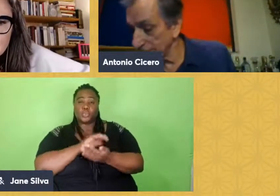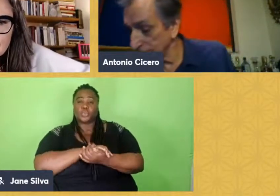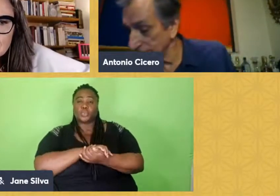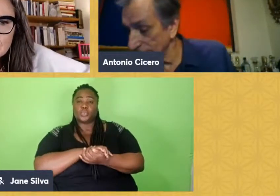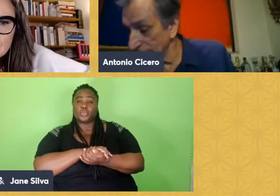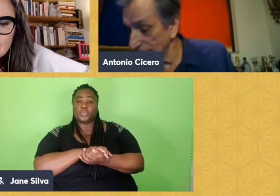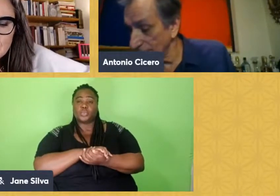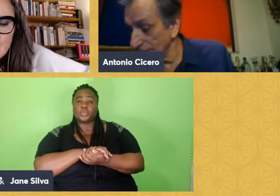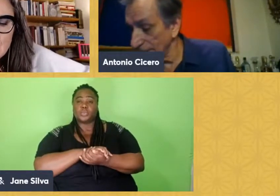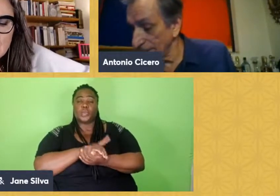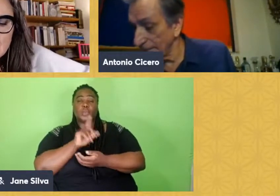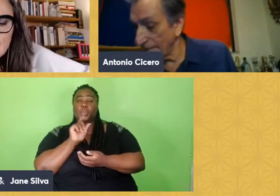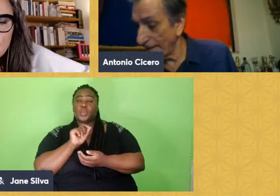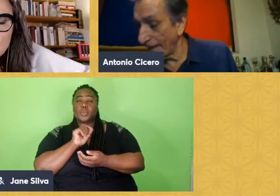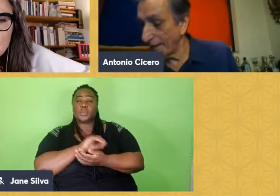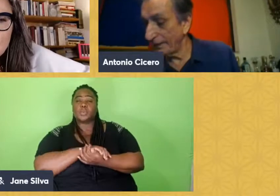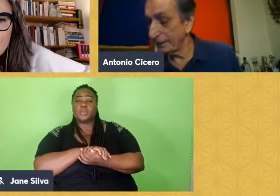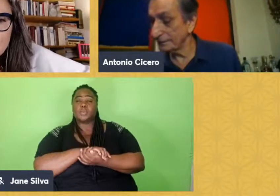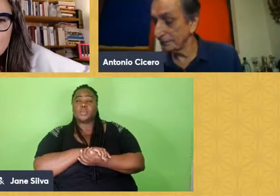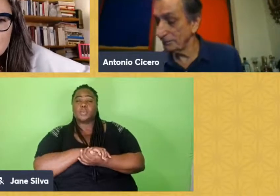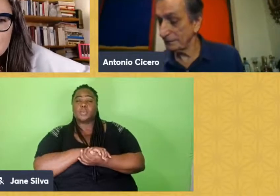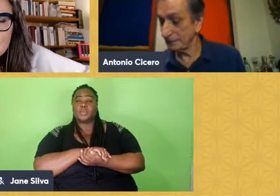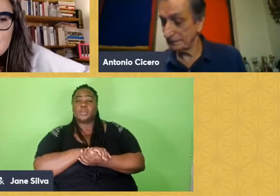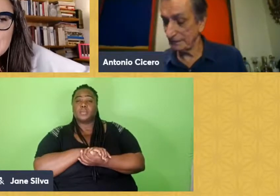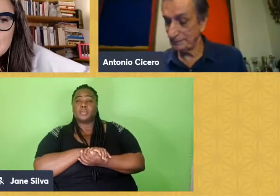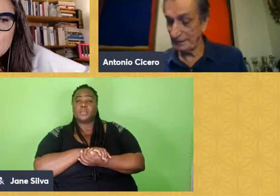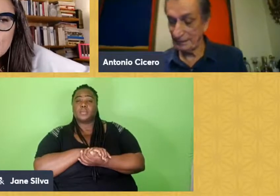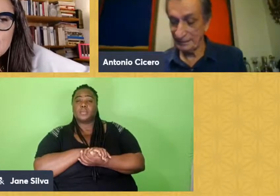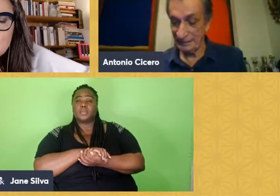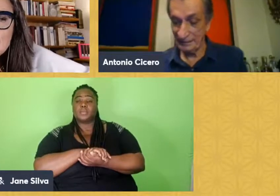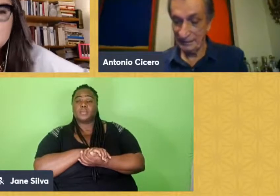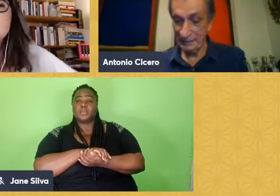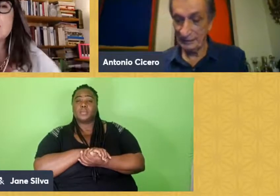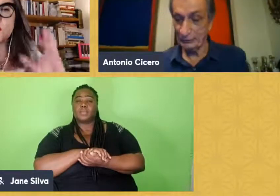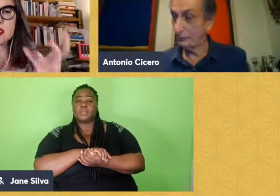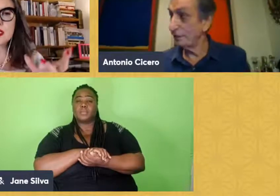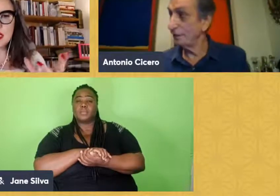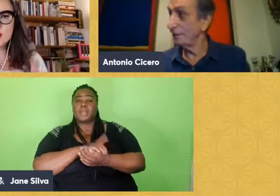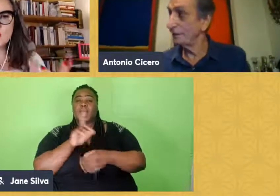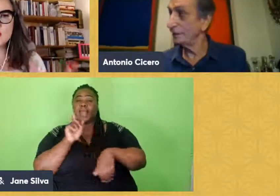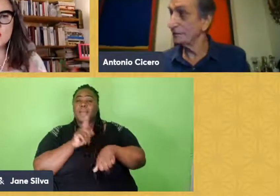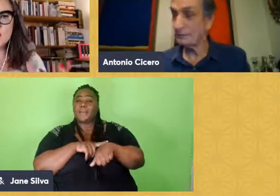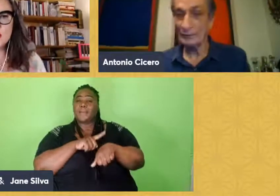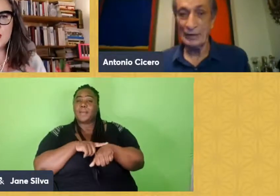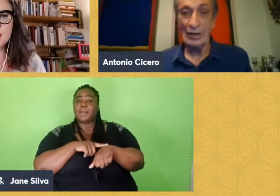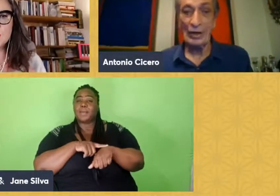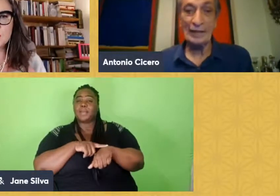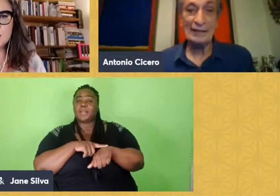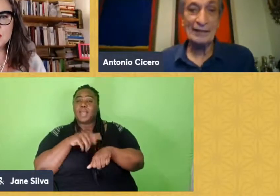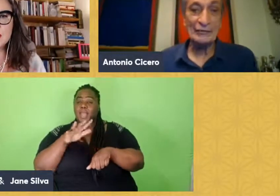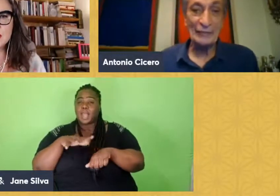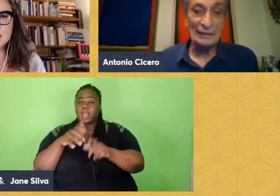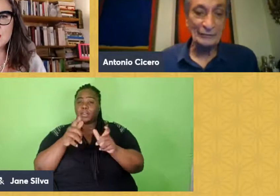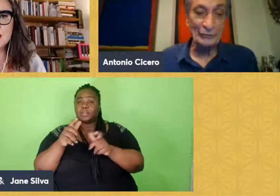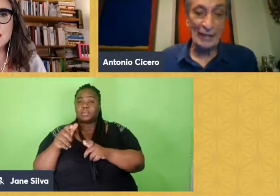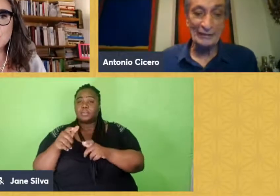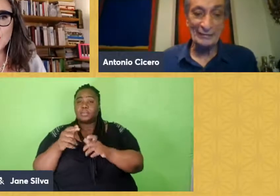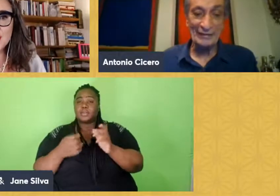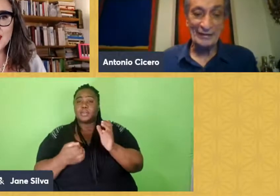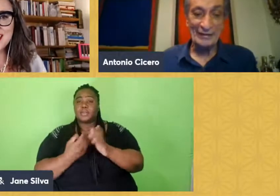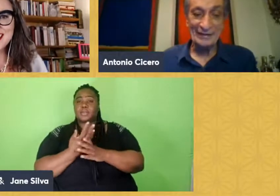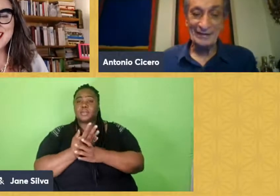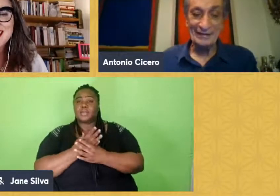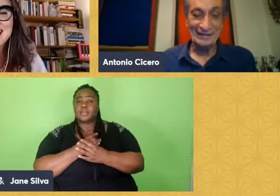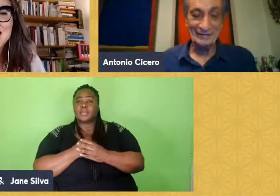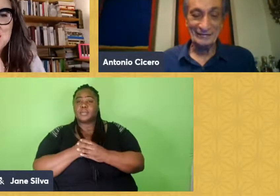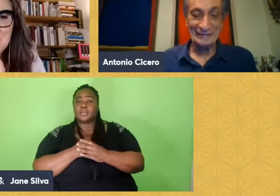que é isso? São Você sabia? estações, mas são estações criativas diferentes Olha, para ele você, achou aqui Cícero? do Ele lado,